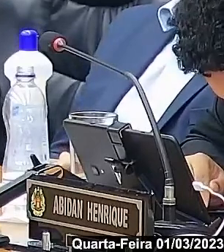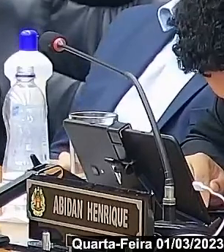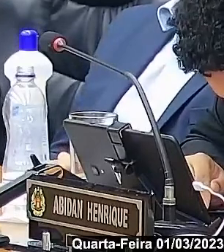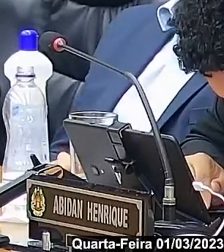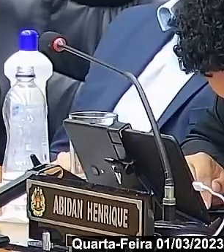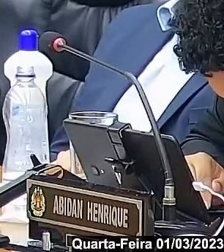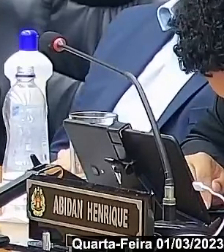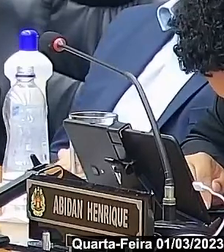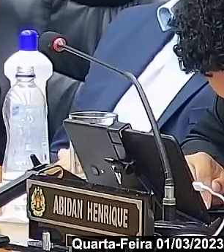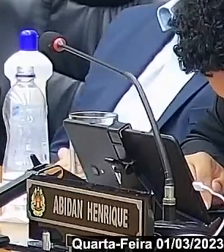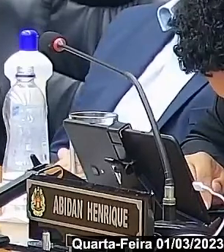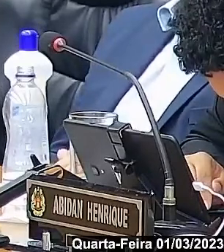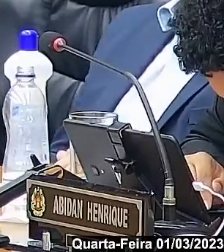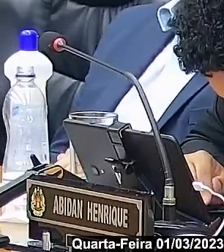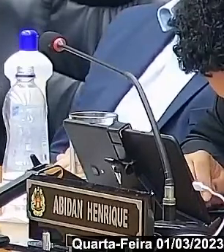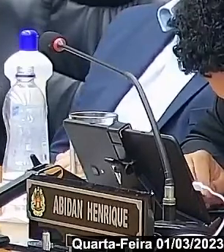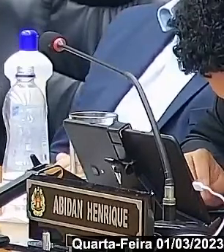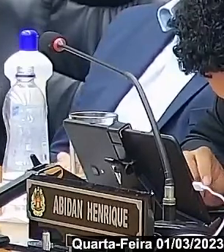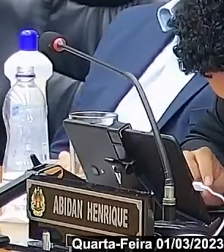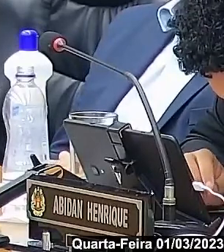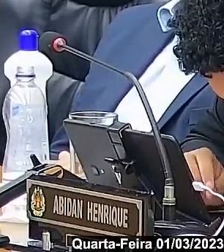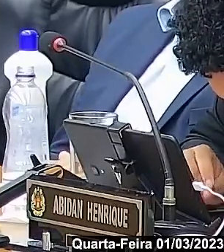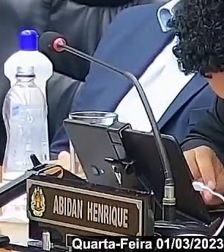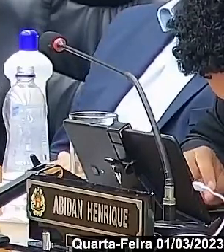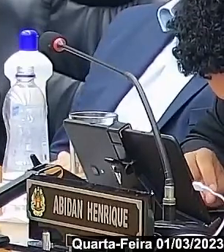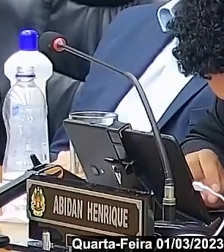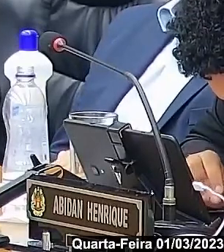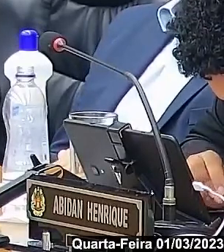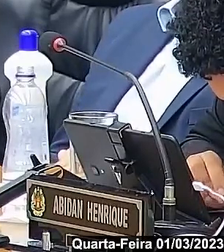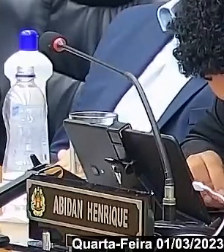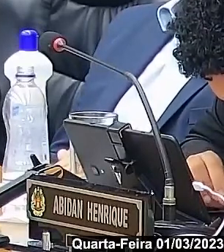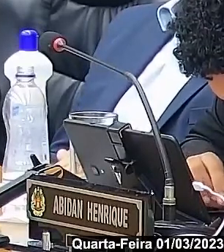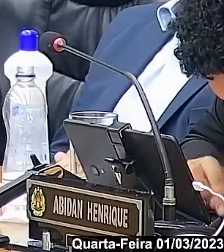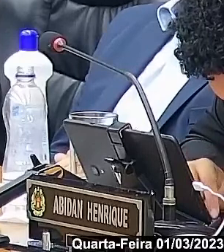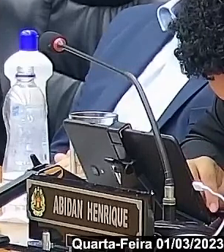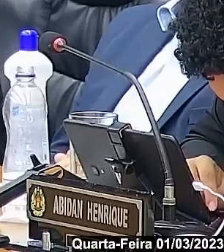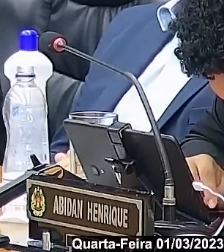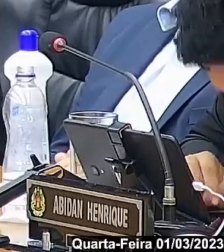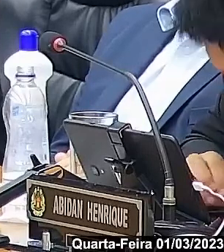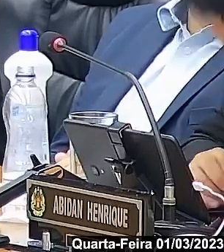com nenhum par meu aqui dentro. Mas o que a gente busca